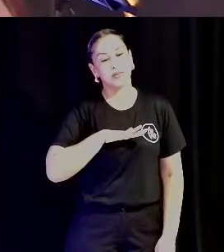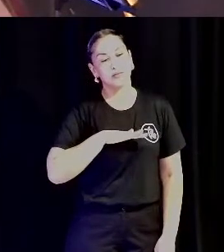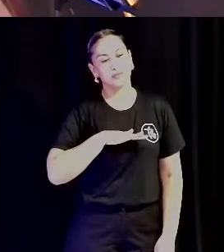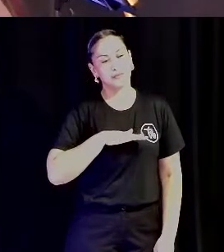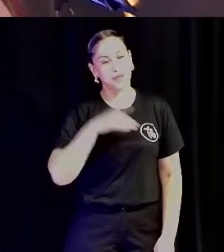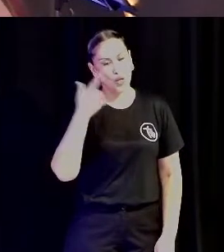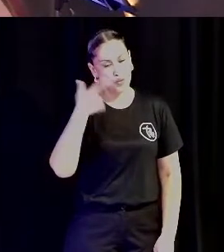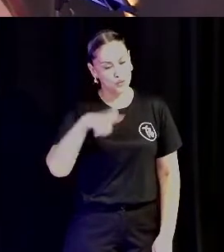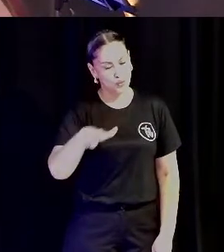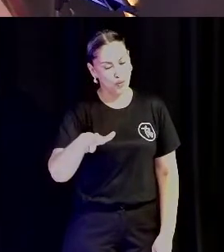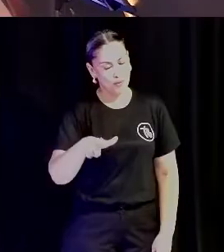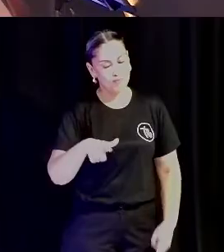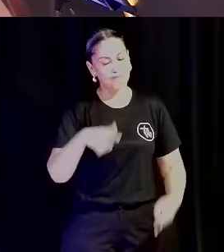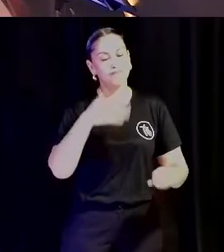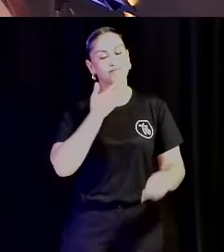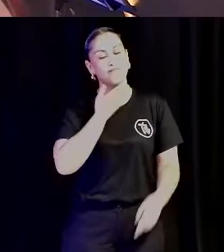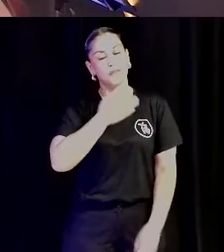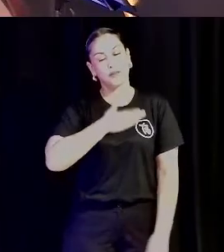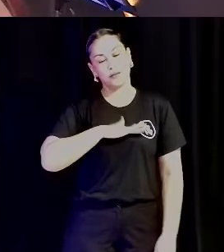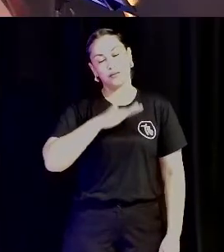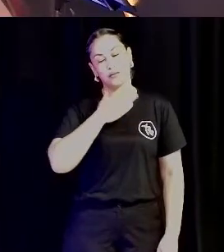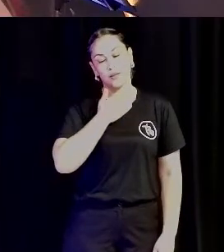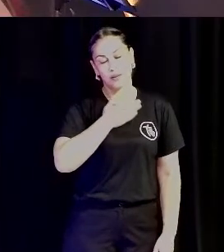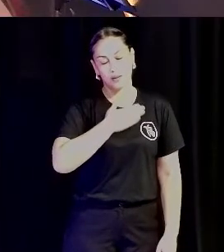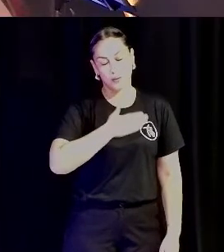Vamos repetir?